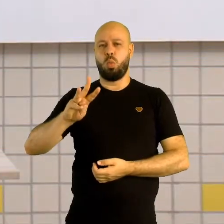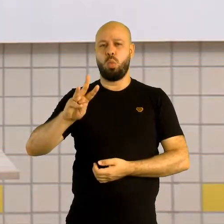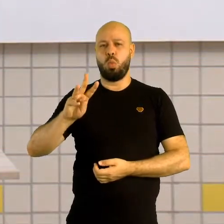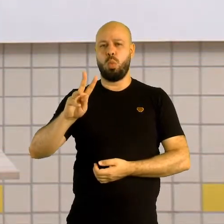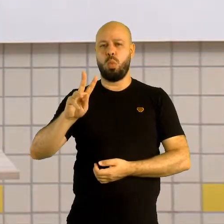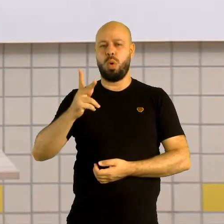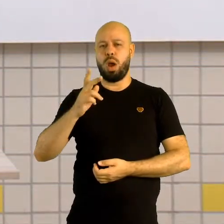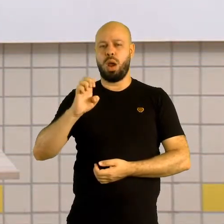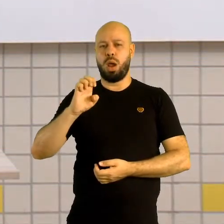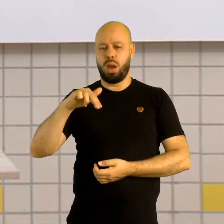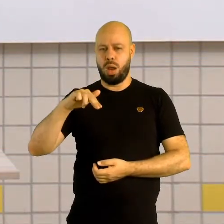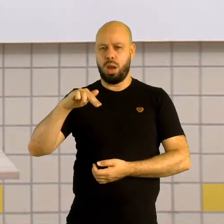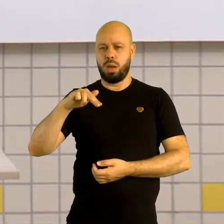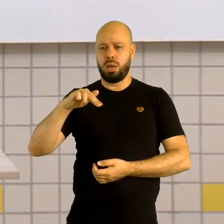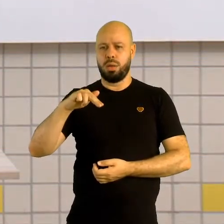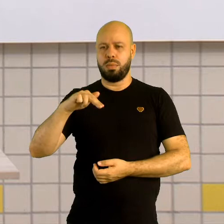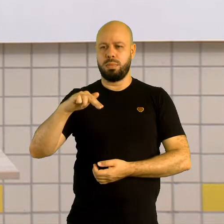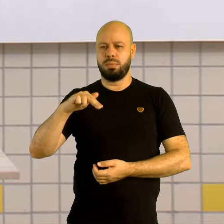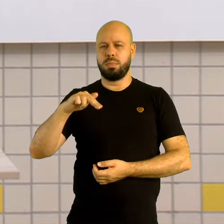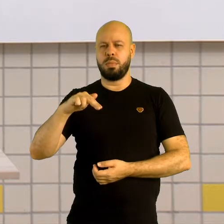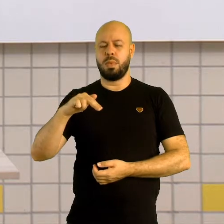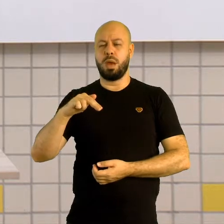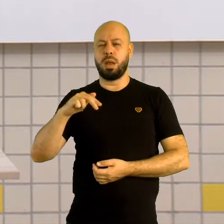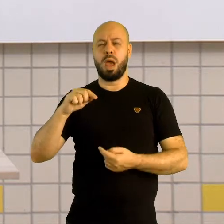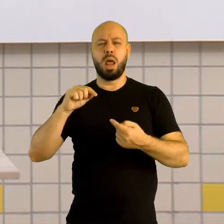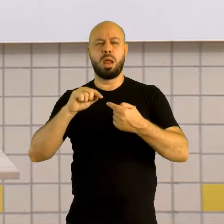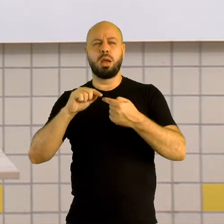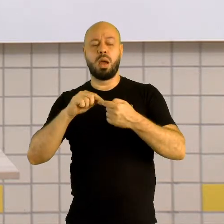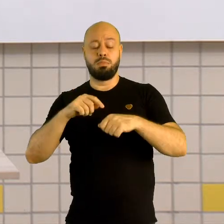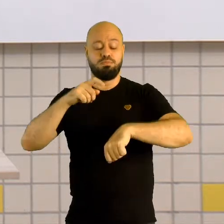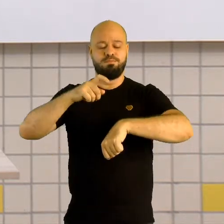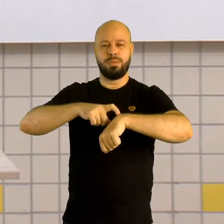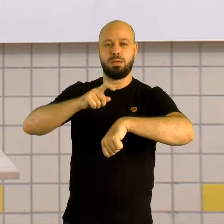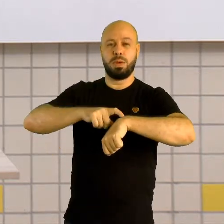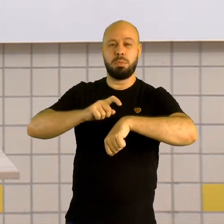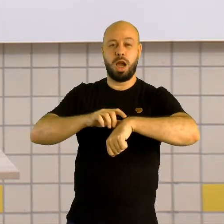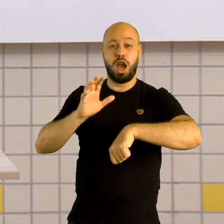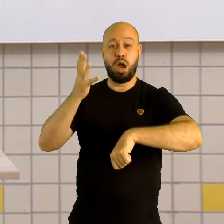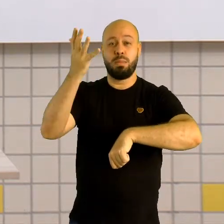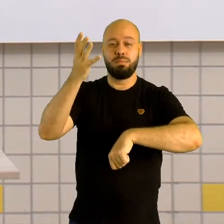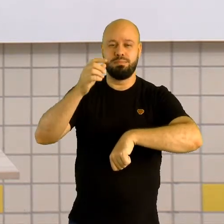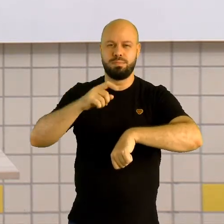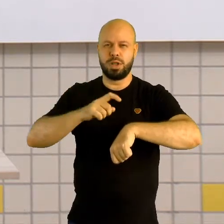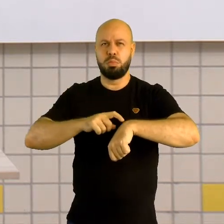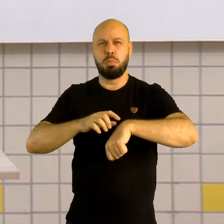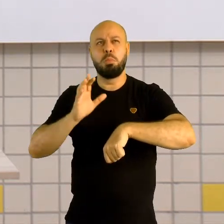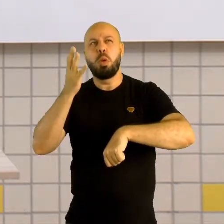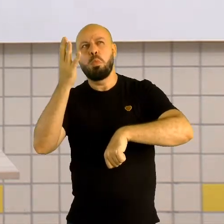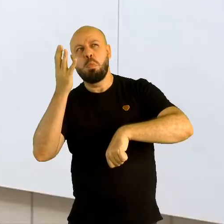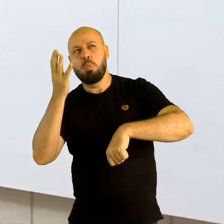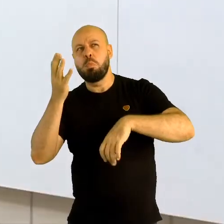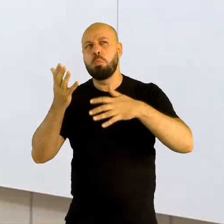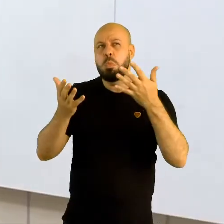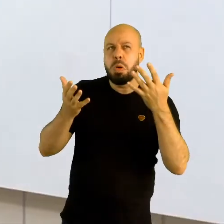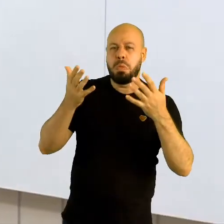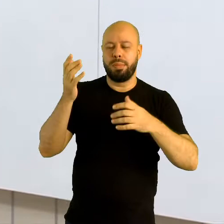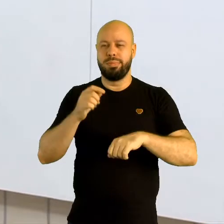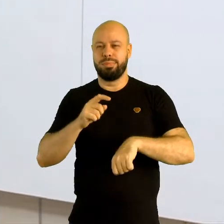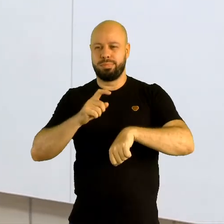When tem a ver com time, yes, com tempo, alright? For example,